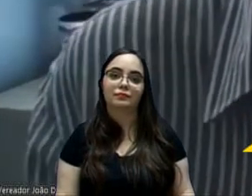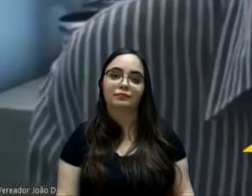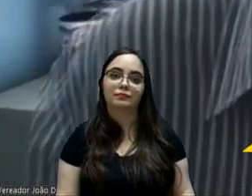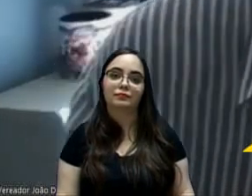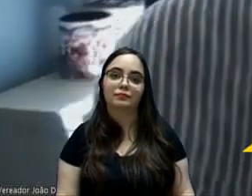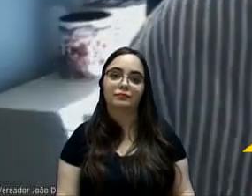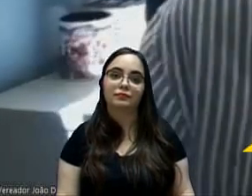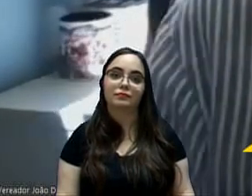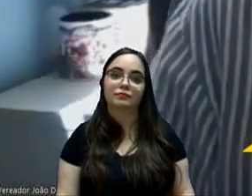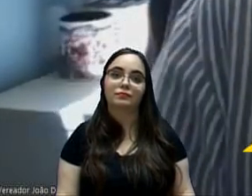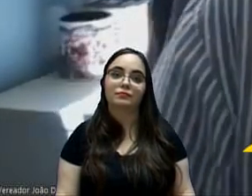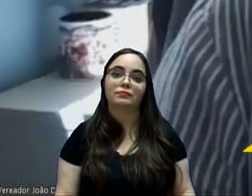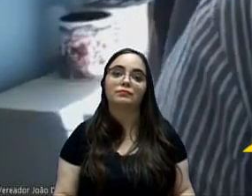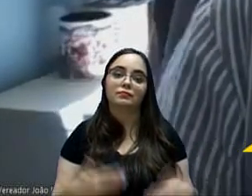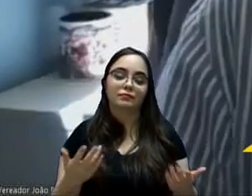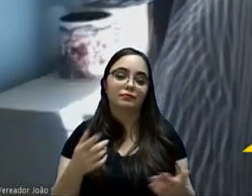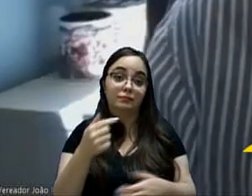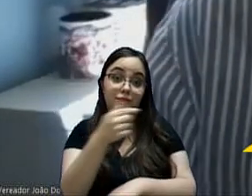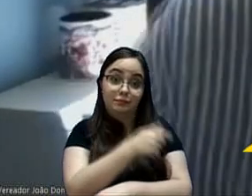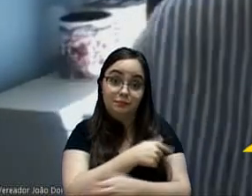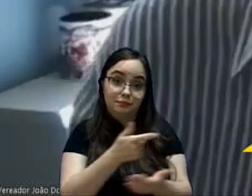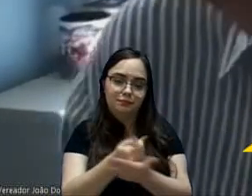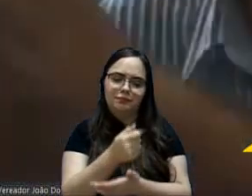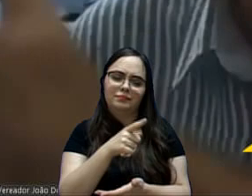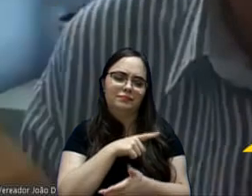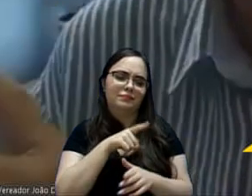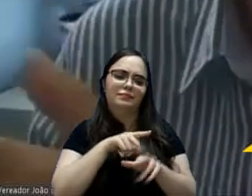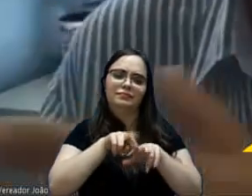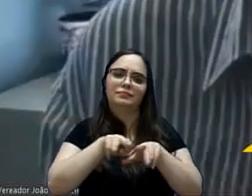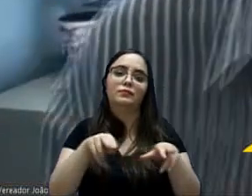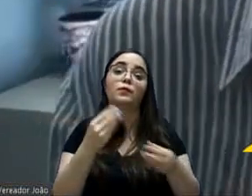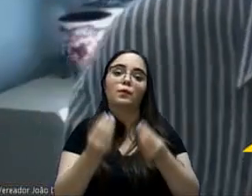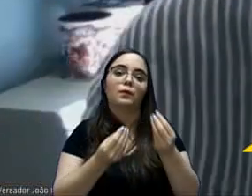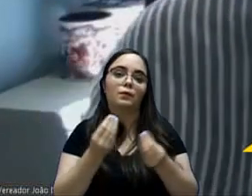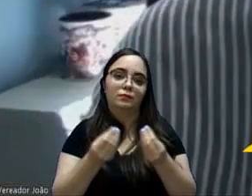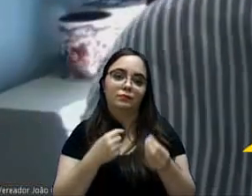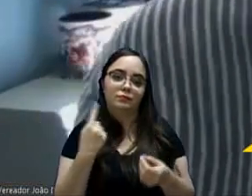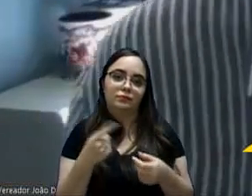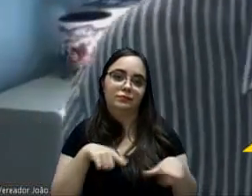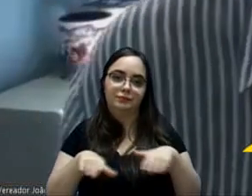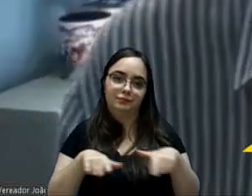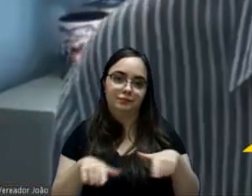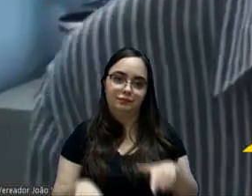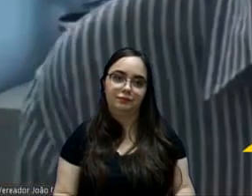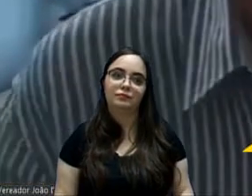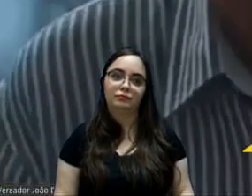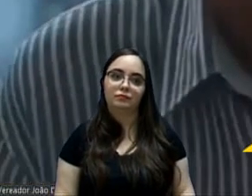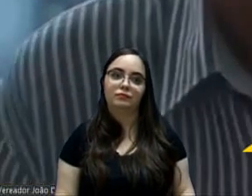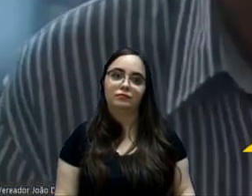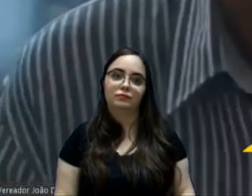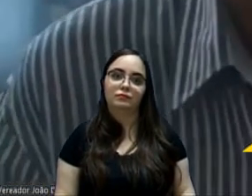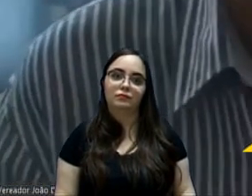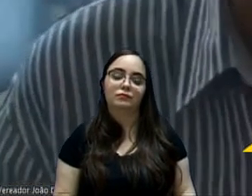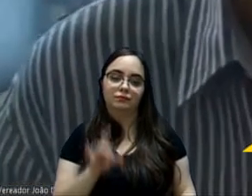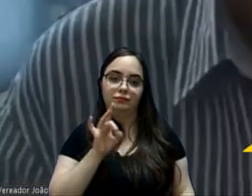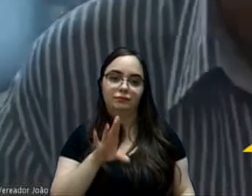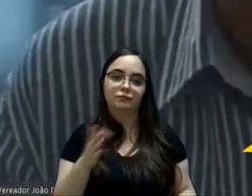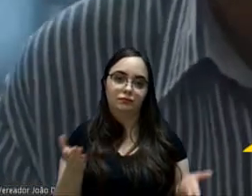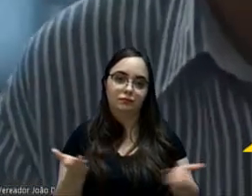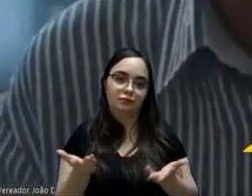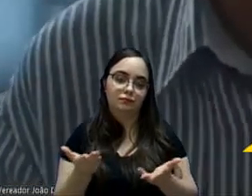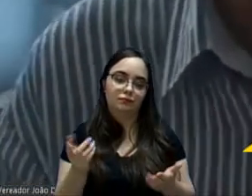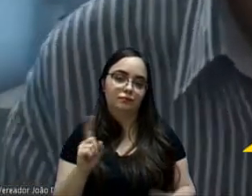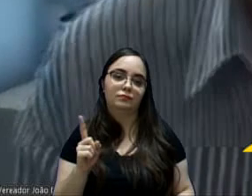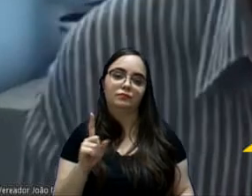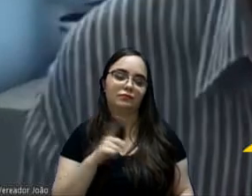de vacina tem várias formas de nós agirmos com relação a isso, não só nesse consórcio que está sendo preparado, mas